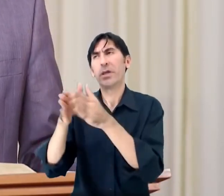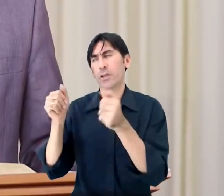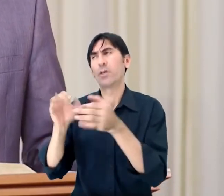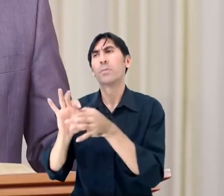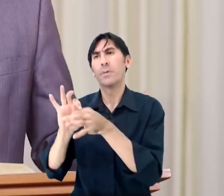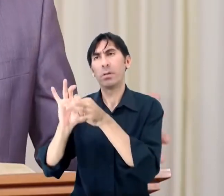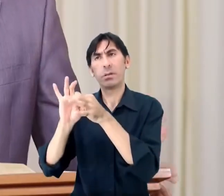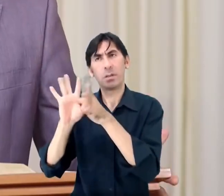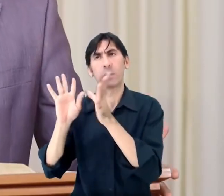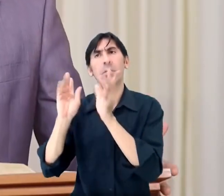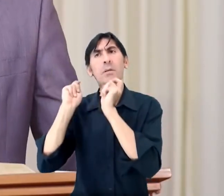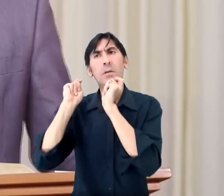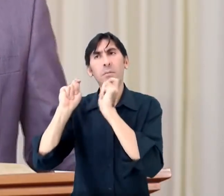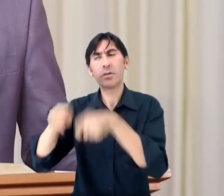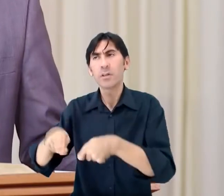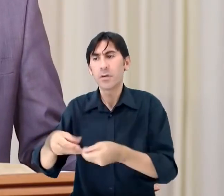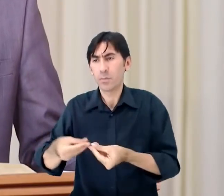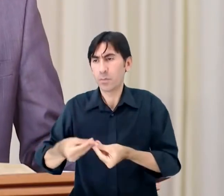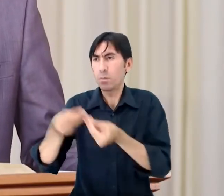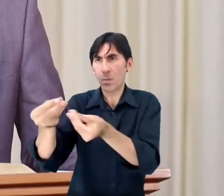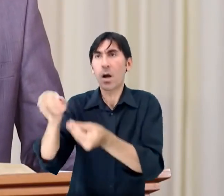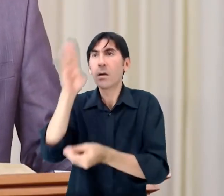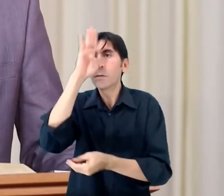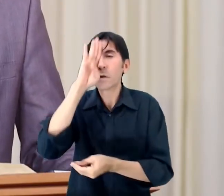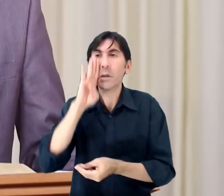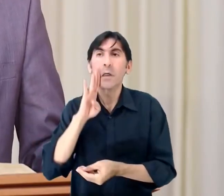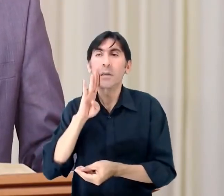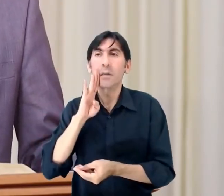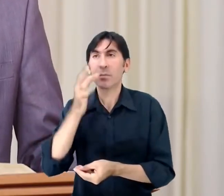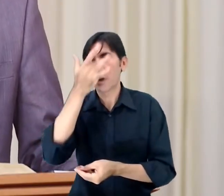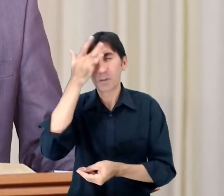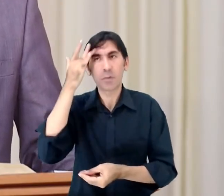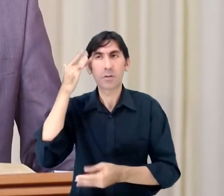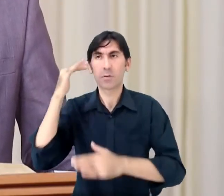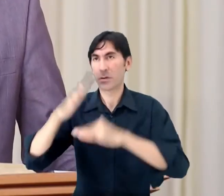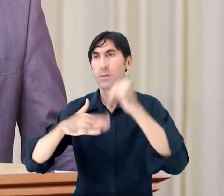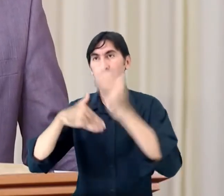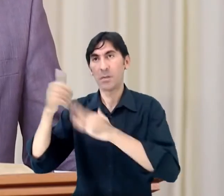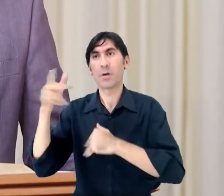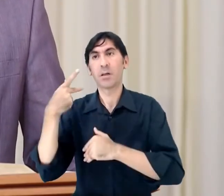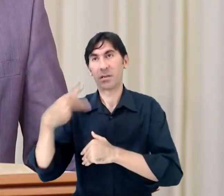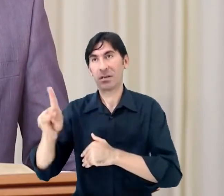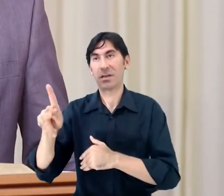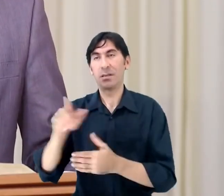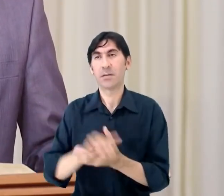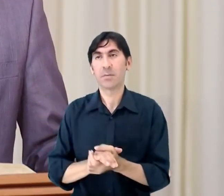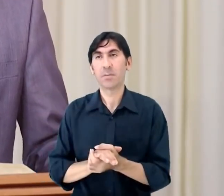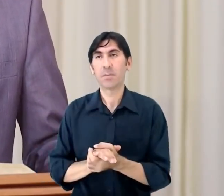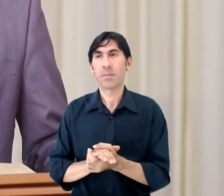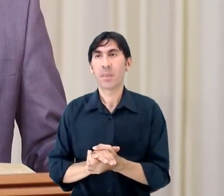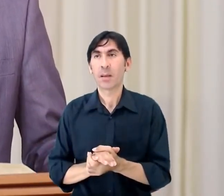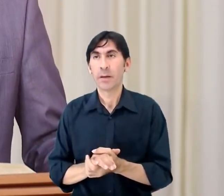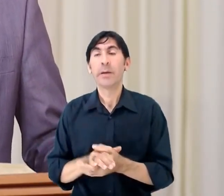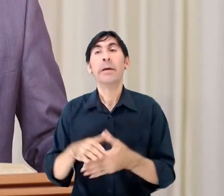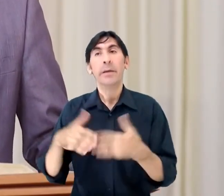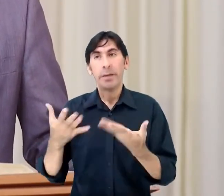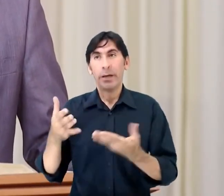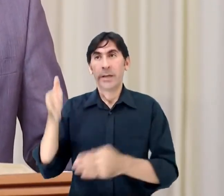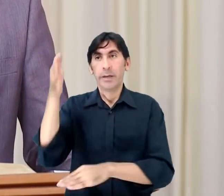para que ele pudesse doar para os funcionários este livro. E naquele grande hotel ele pôde